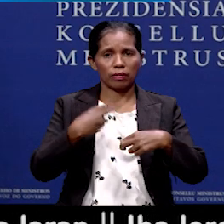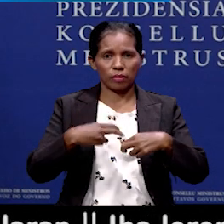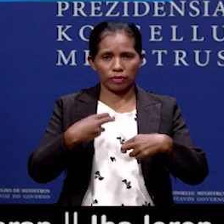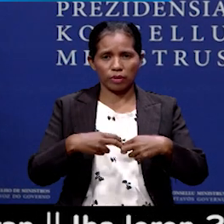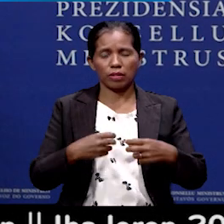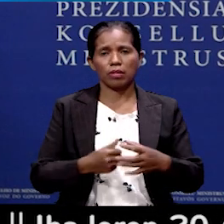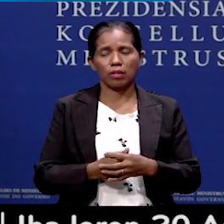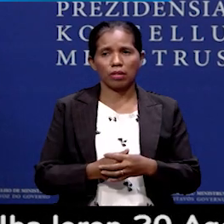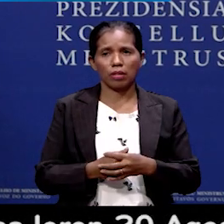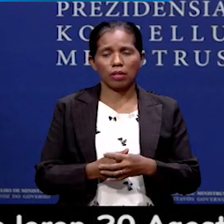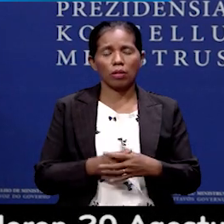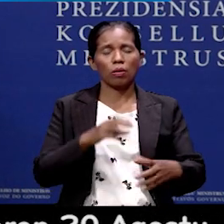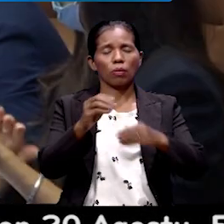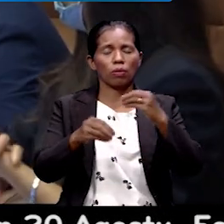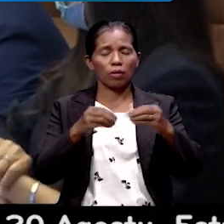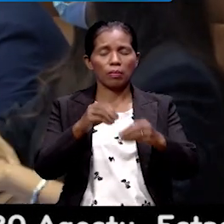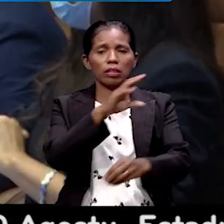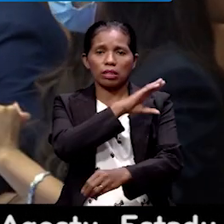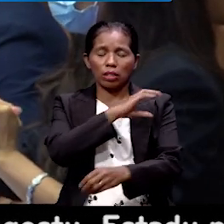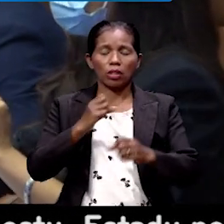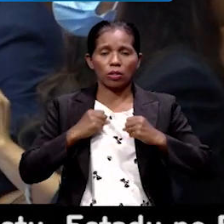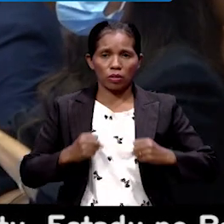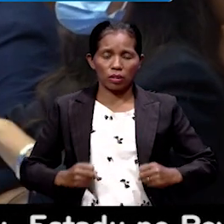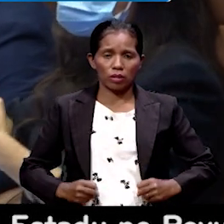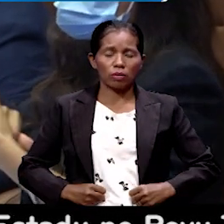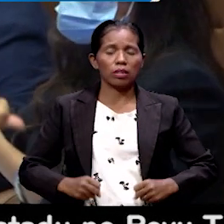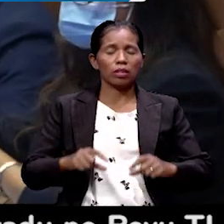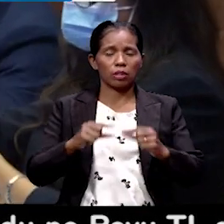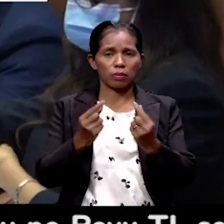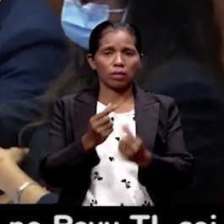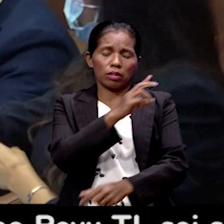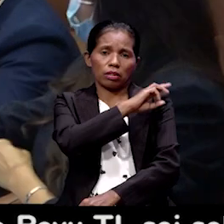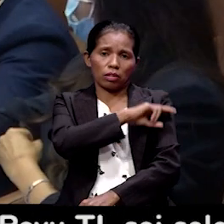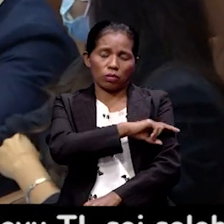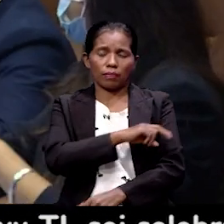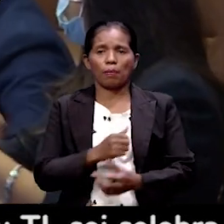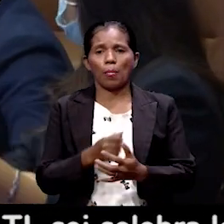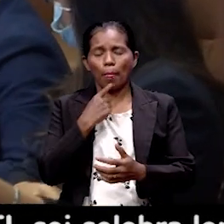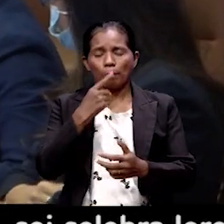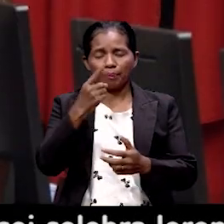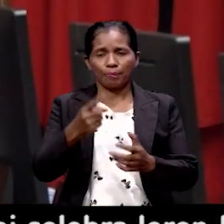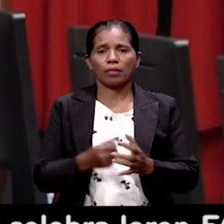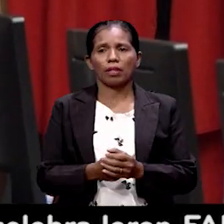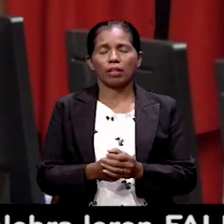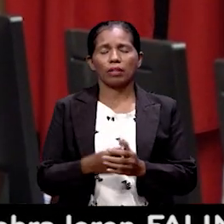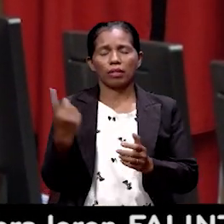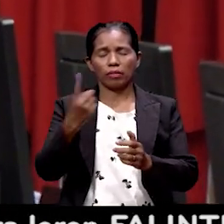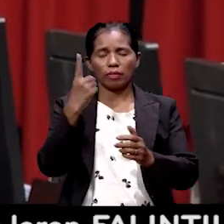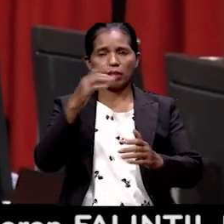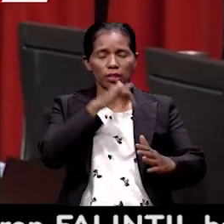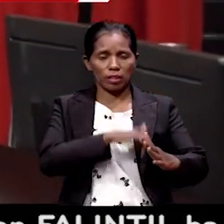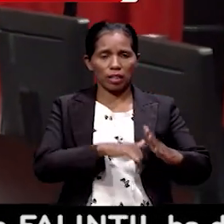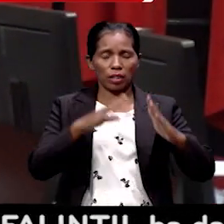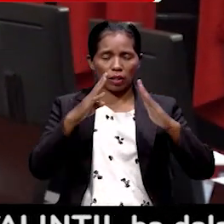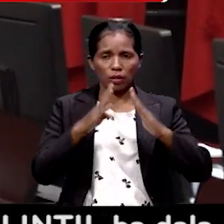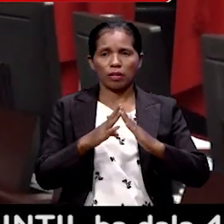só a segurança será e o controle. E ao encontro com o seu ministro, aprovamos o projeto de resolução do governo onde mantém o confinamento domiciliar